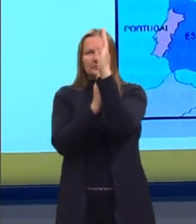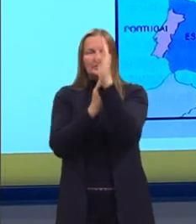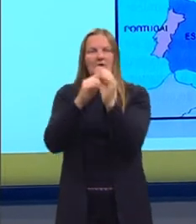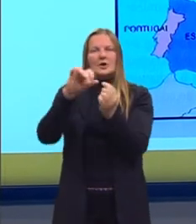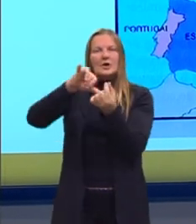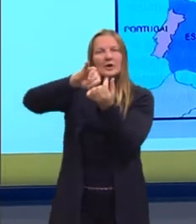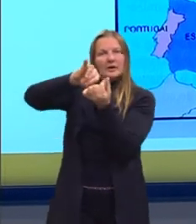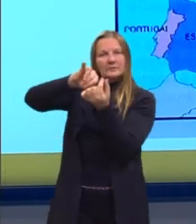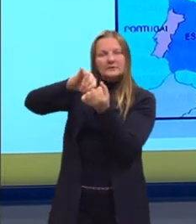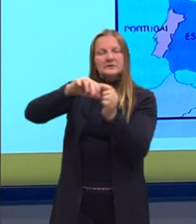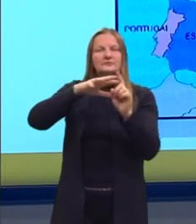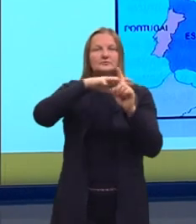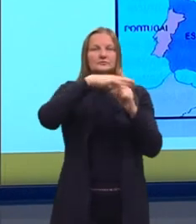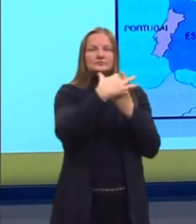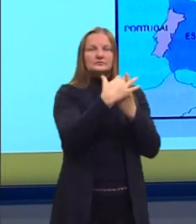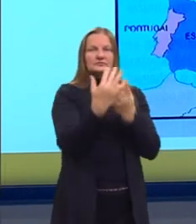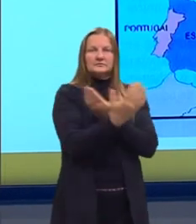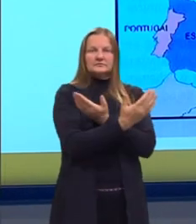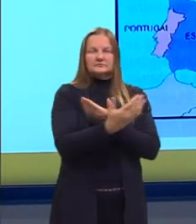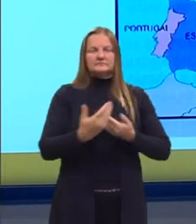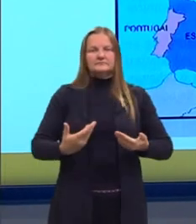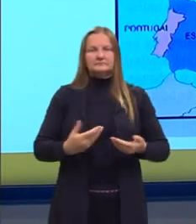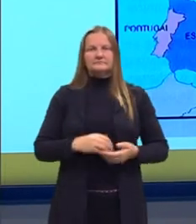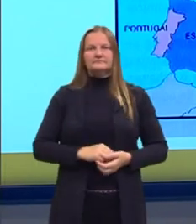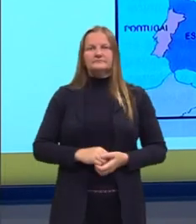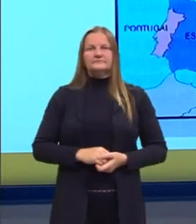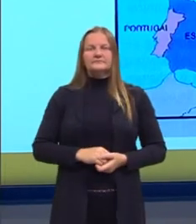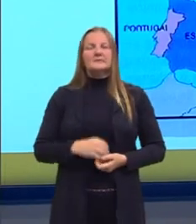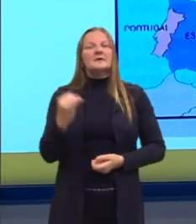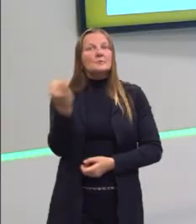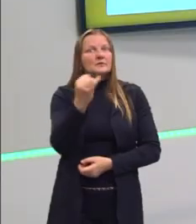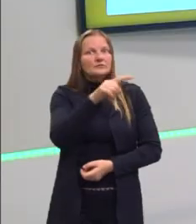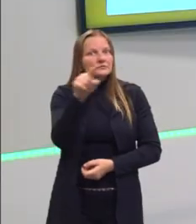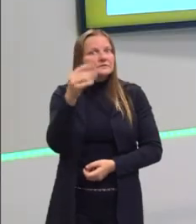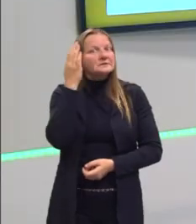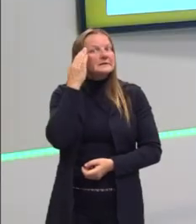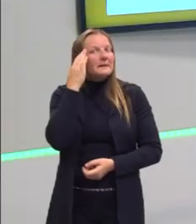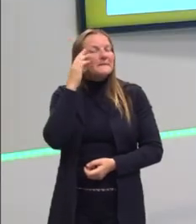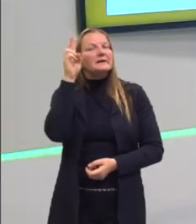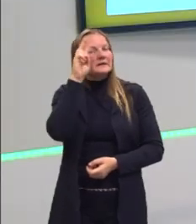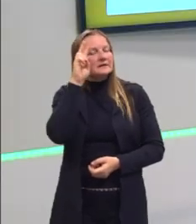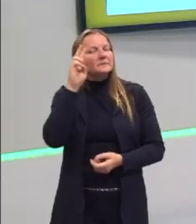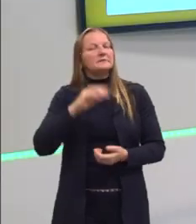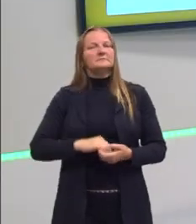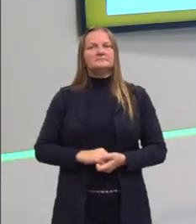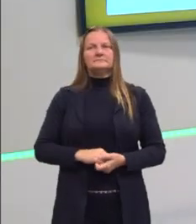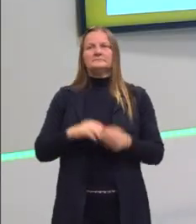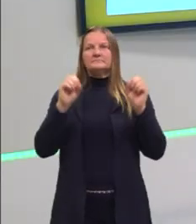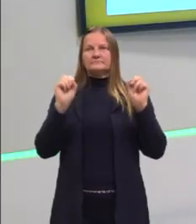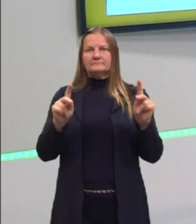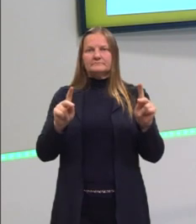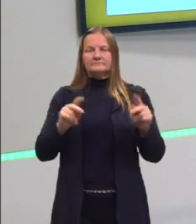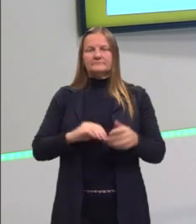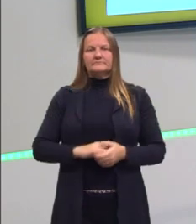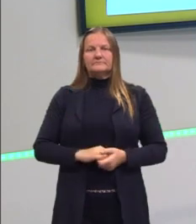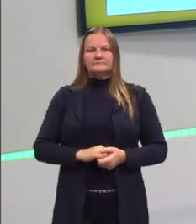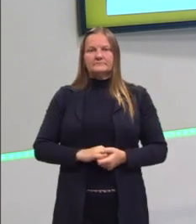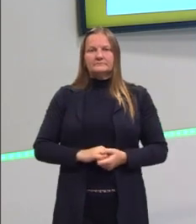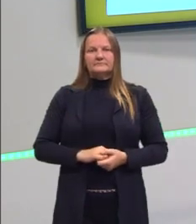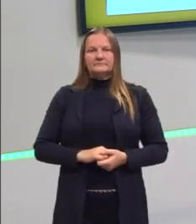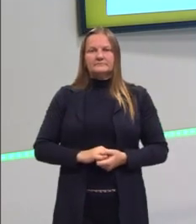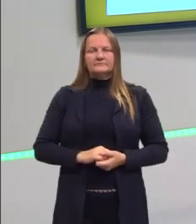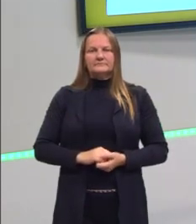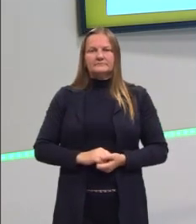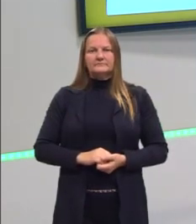capitalismo e o socialismo bem delimitados tá isso é importante a gente lembrar certo obrigado aqui né tudo que